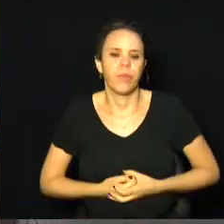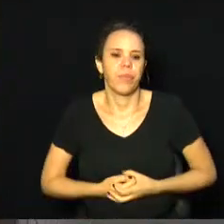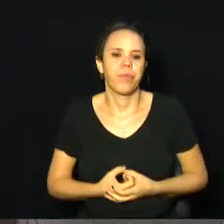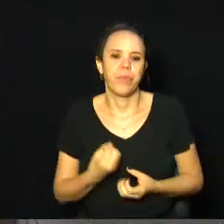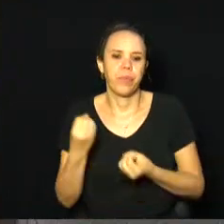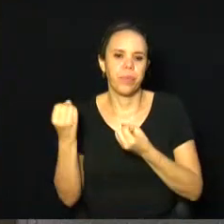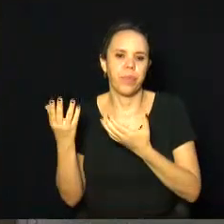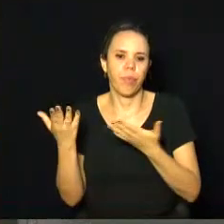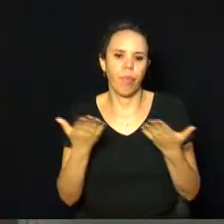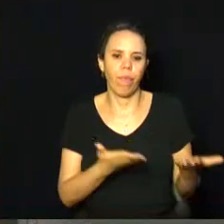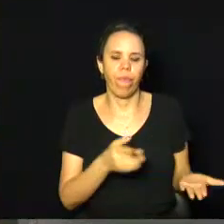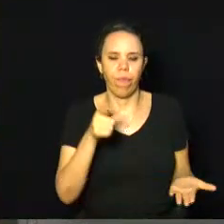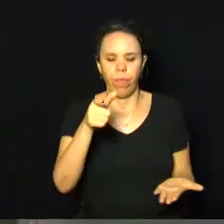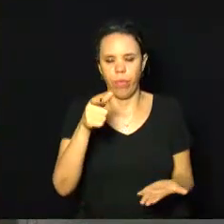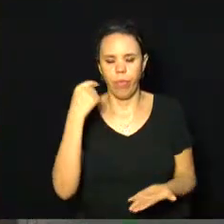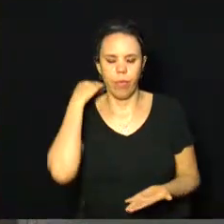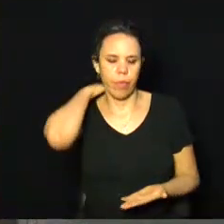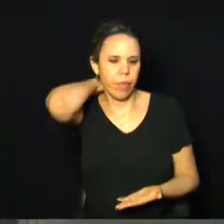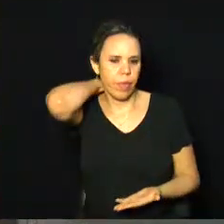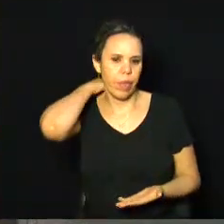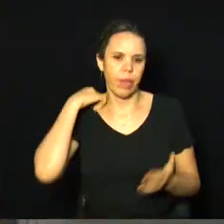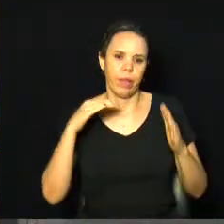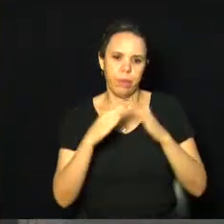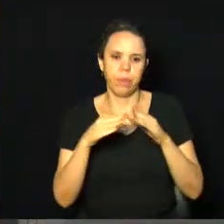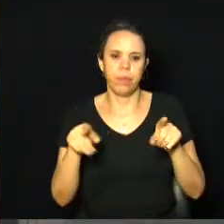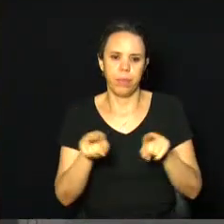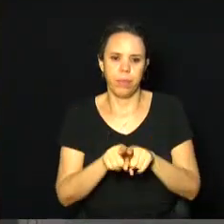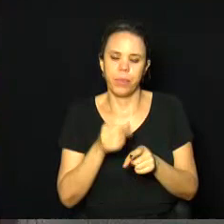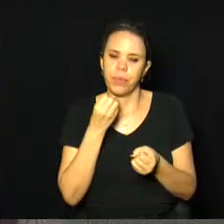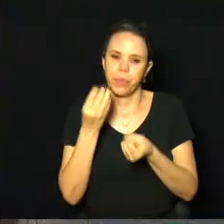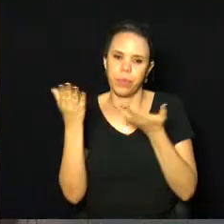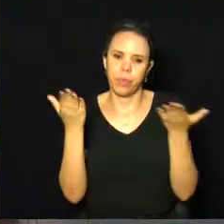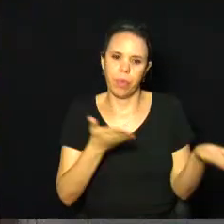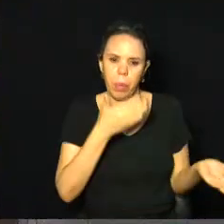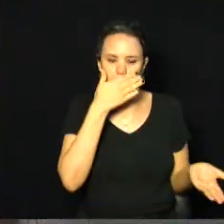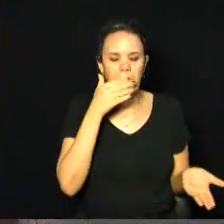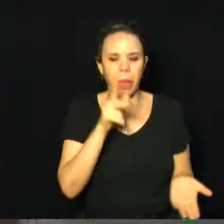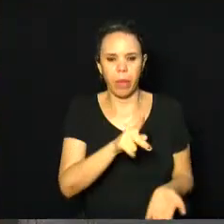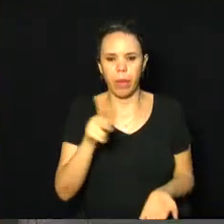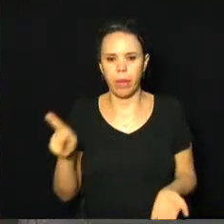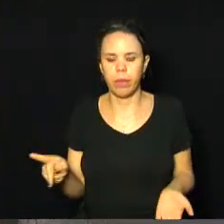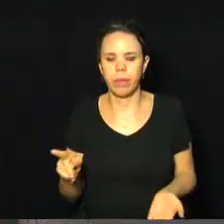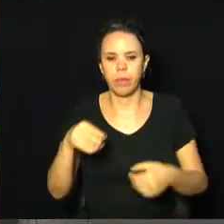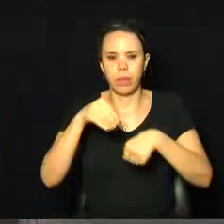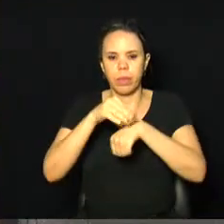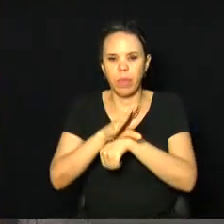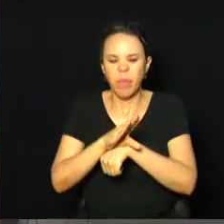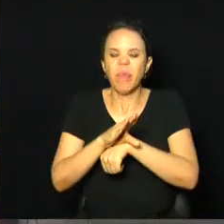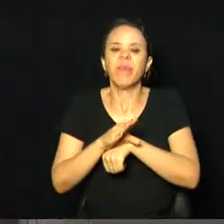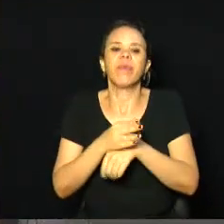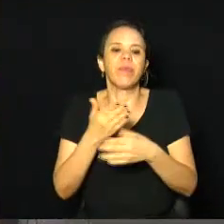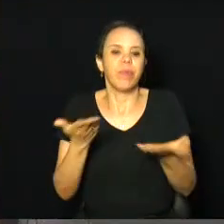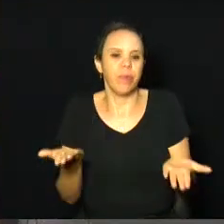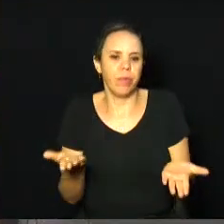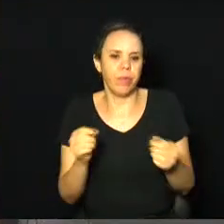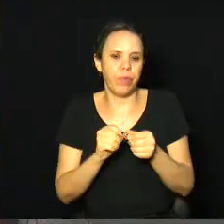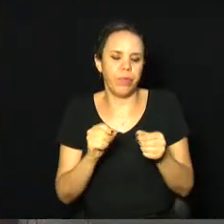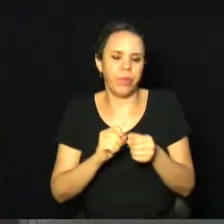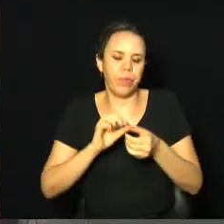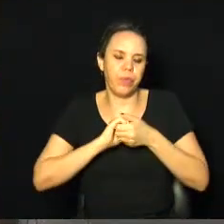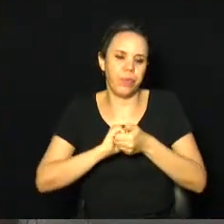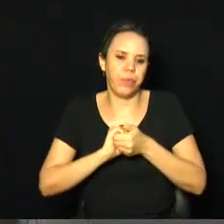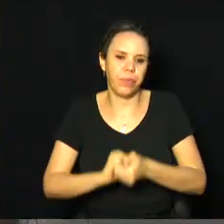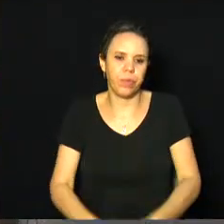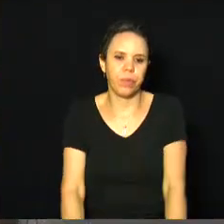bem-vindo. Você que está em casa, também muito bem-vindo. Professor Dimas, queria passar ao senhor para fazer aí a sua saudação.